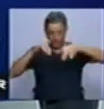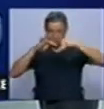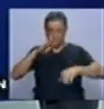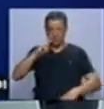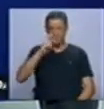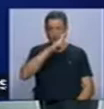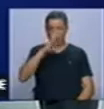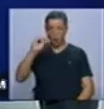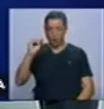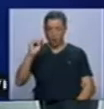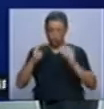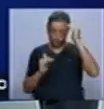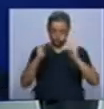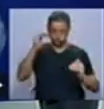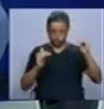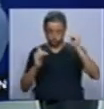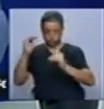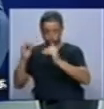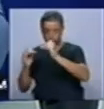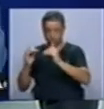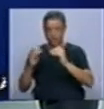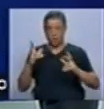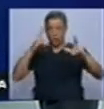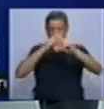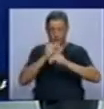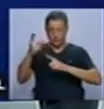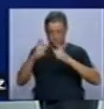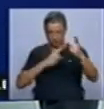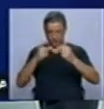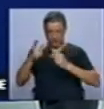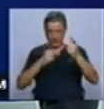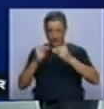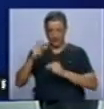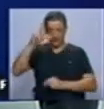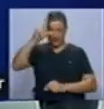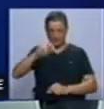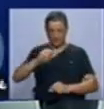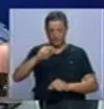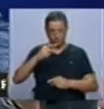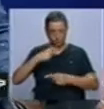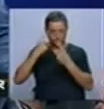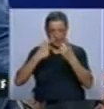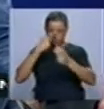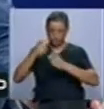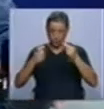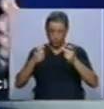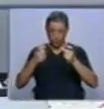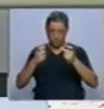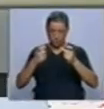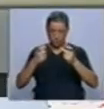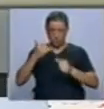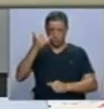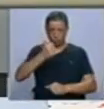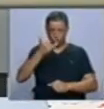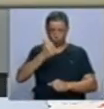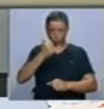cima e para baixo, precisamente na estrela. Portanto, é um novo tipo de estrela que também está a intrigar os astrónomos. No segundo capítulo desta